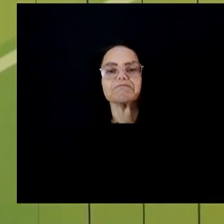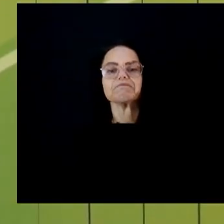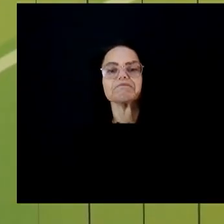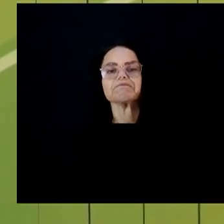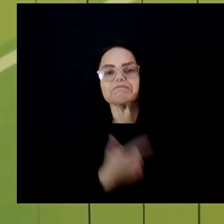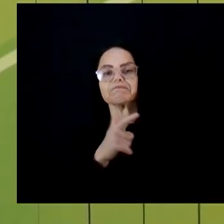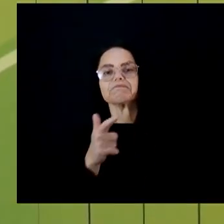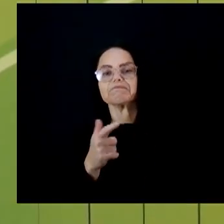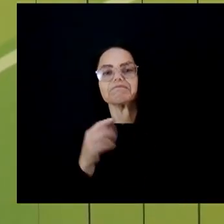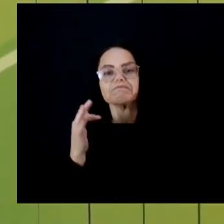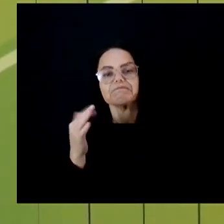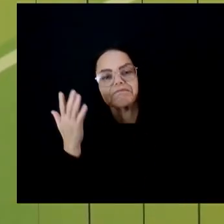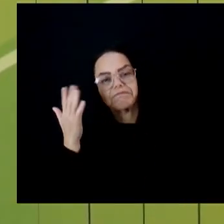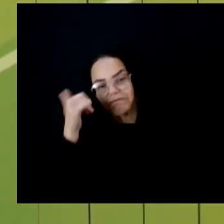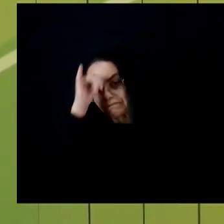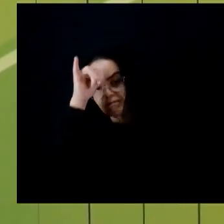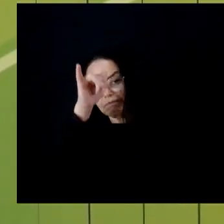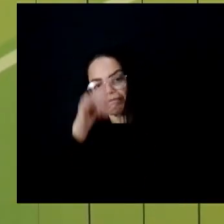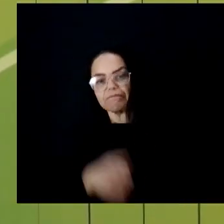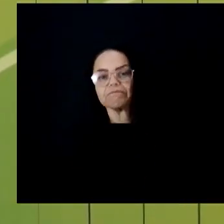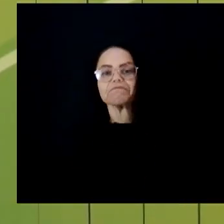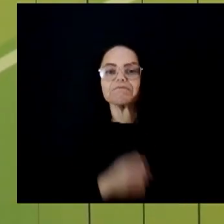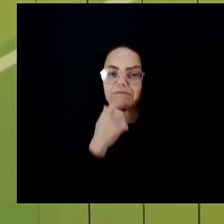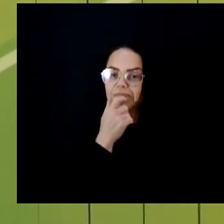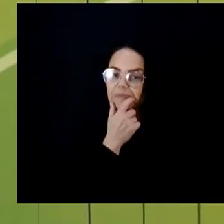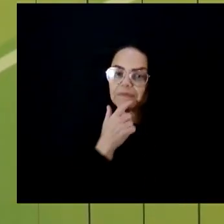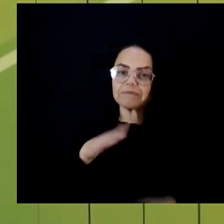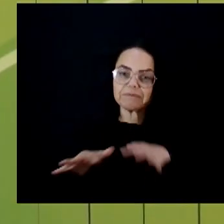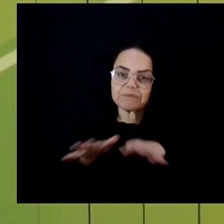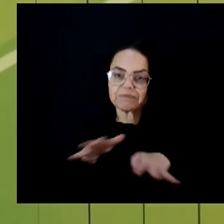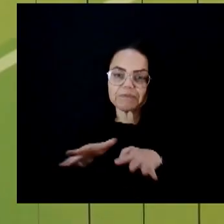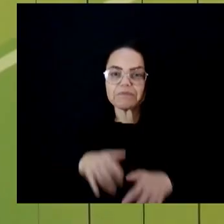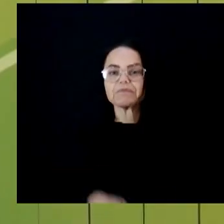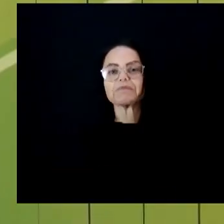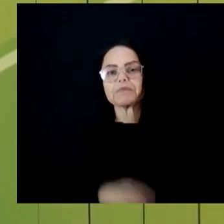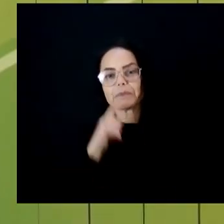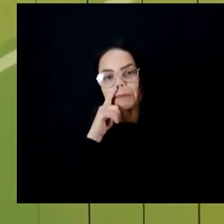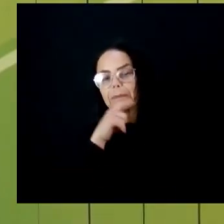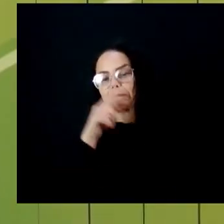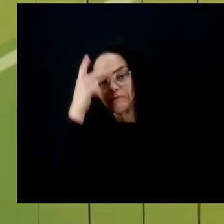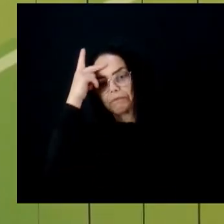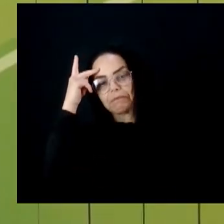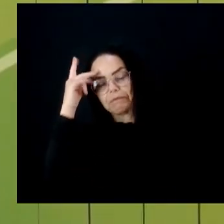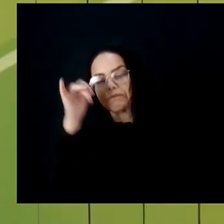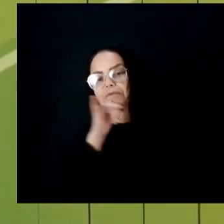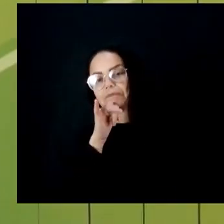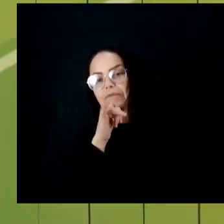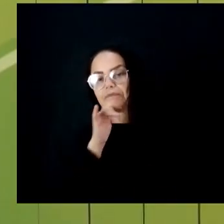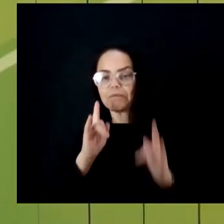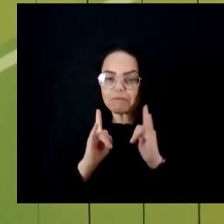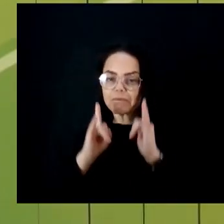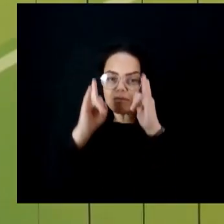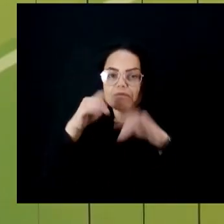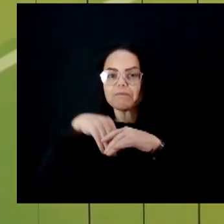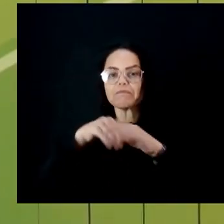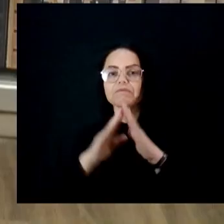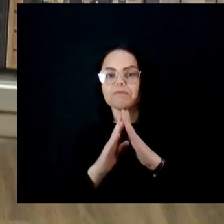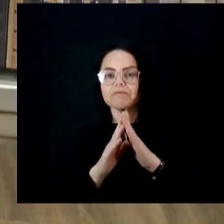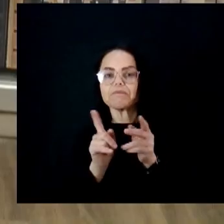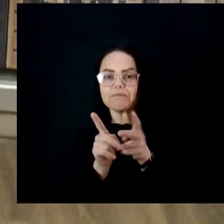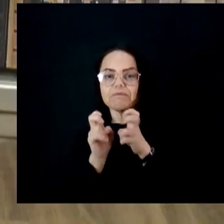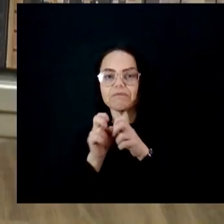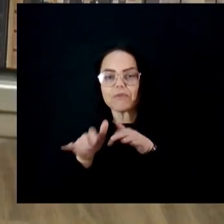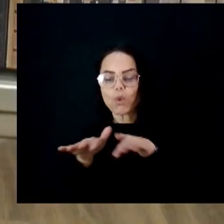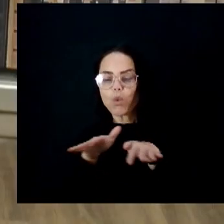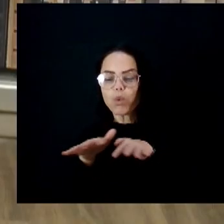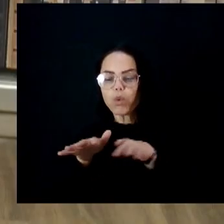né, prever esses tremores, caso uma pessoa esteja, por exemplo, em um prédio, dentro de casa e perceba um tremor,